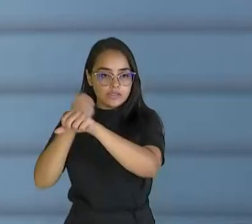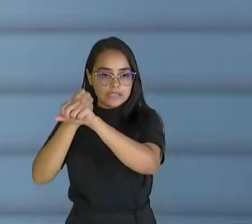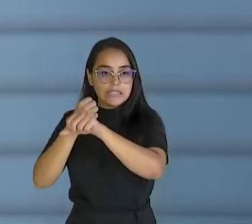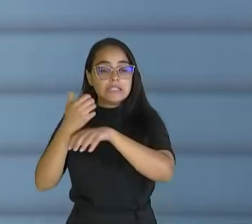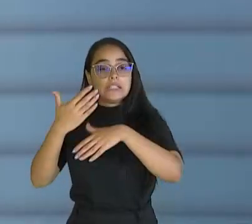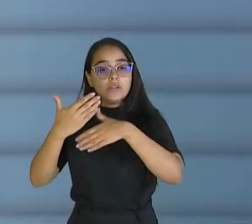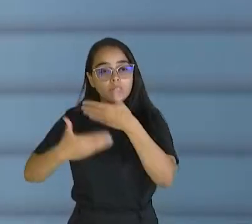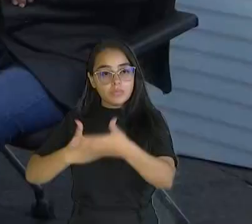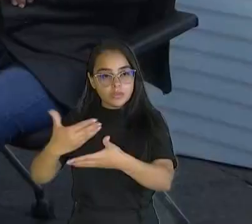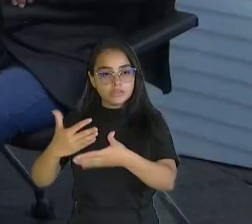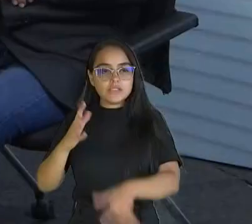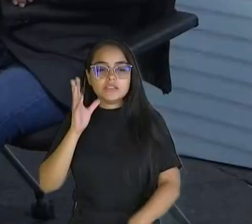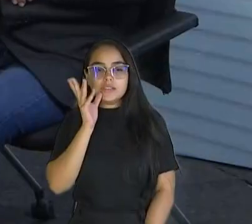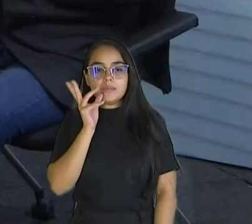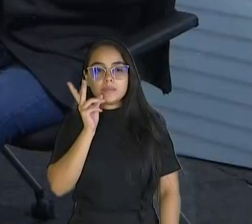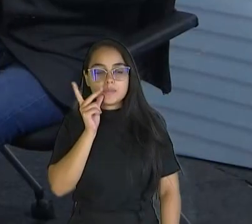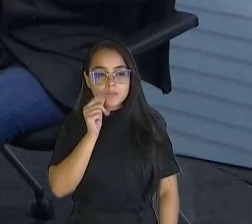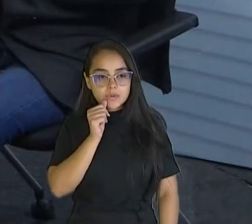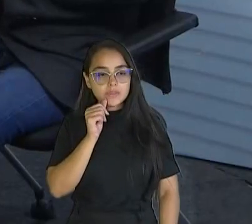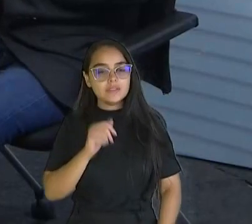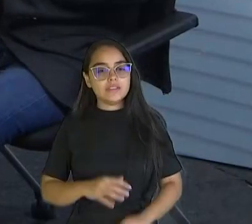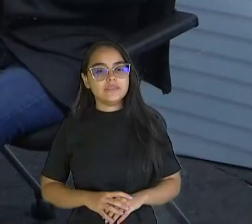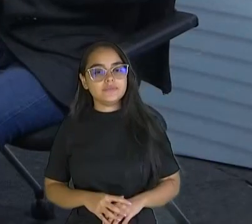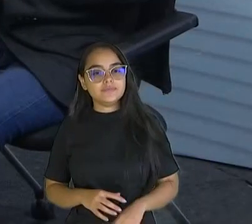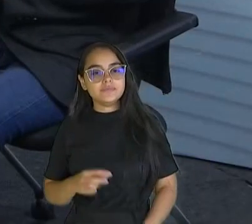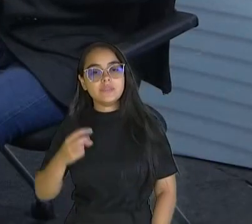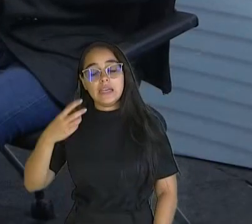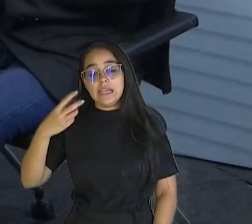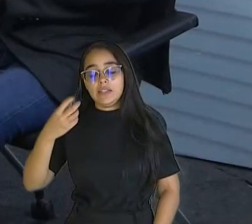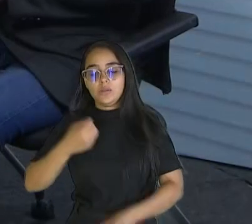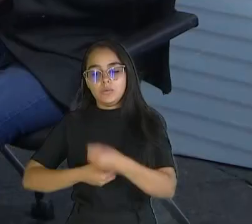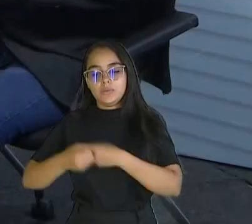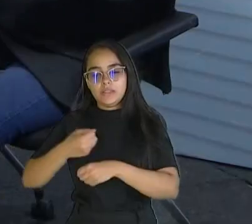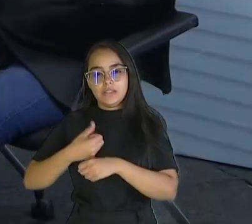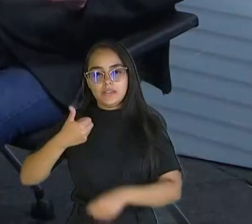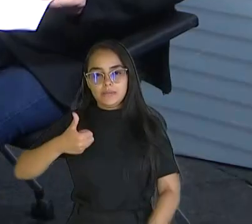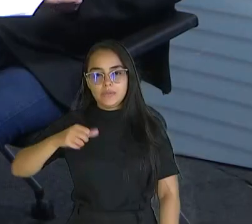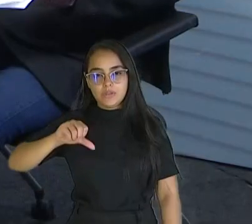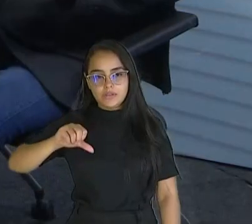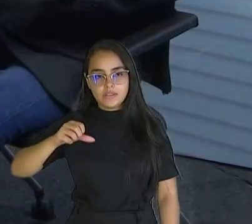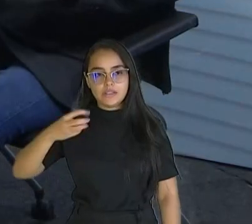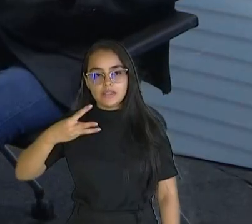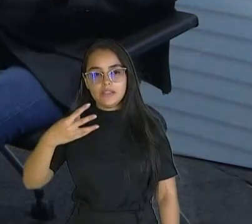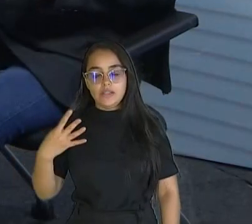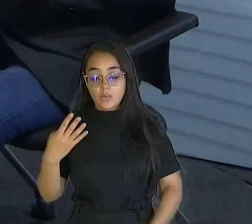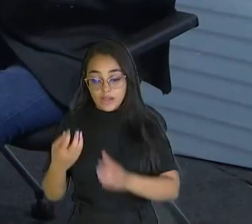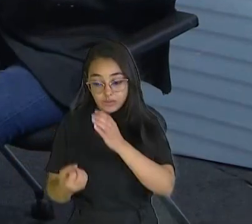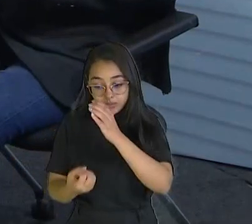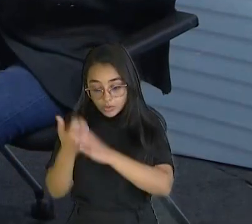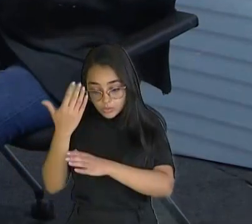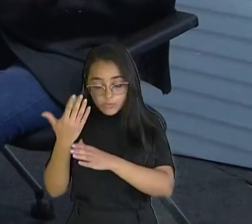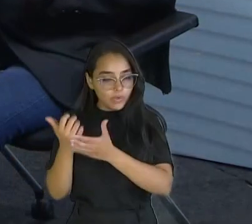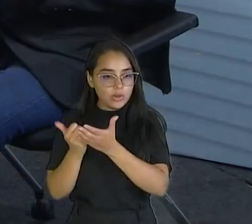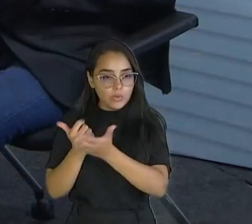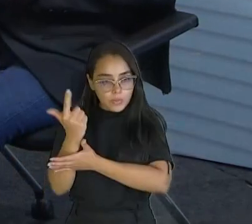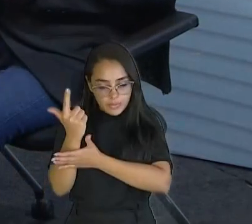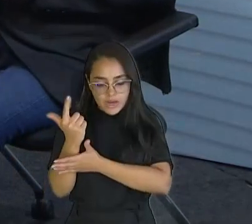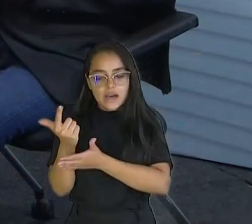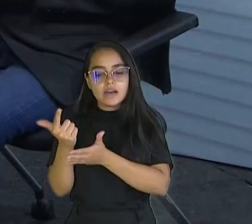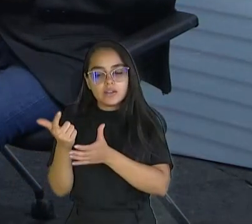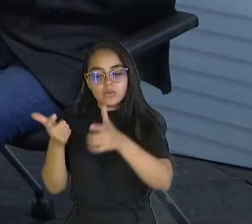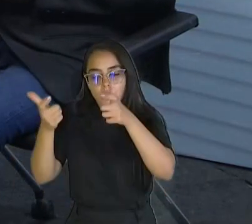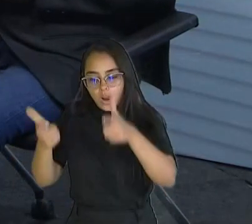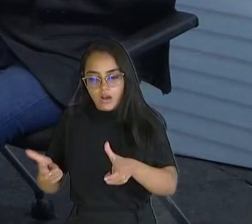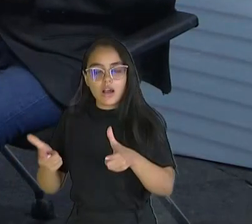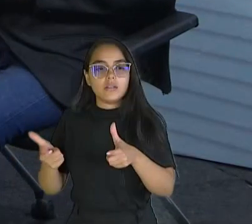longo. Mas legal. Então, em 1934, foi comprado o terreno, é mais ou menos assim? Isso. Aí o